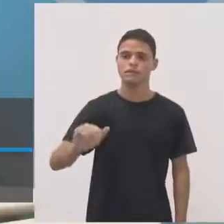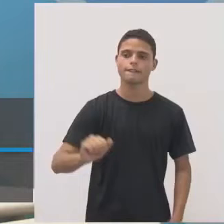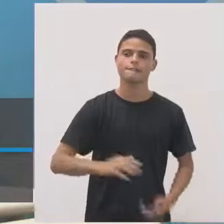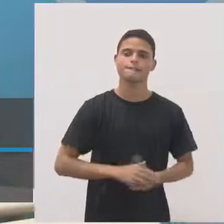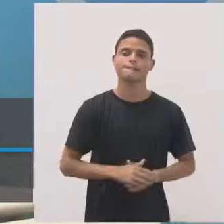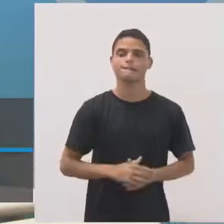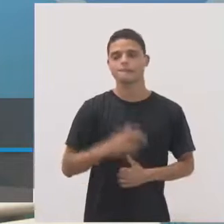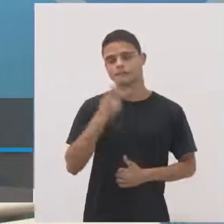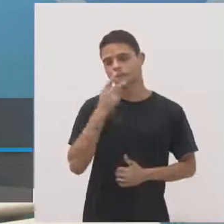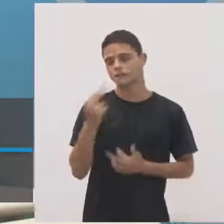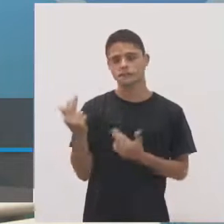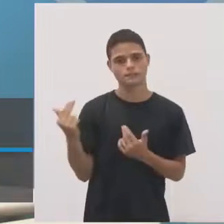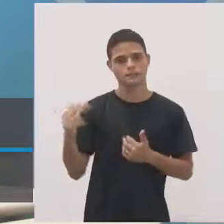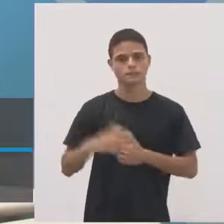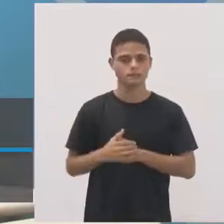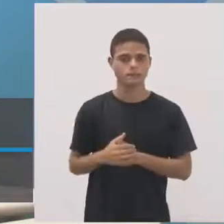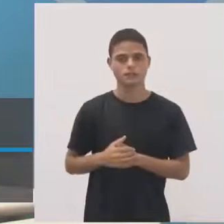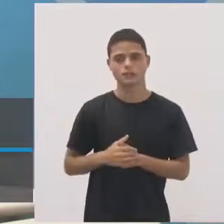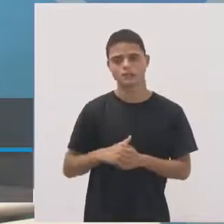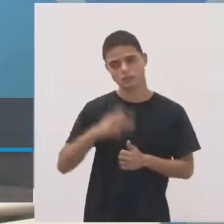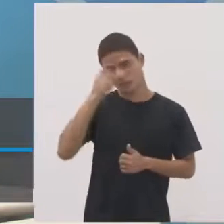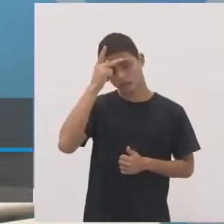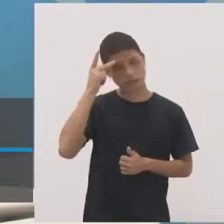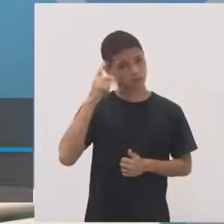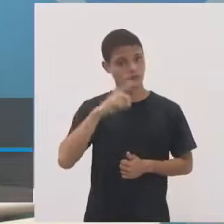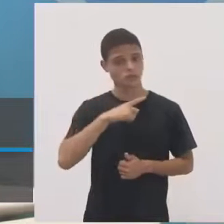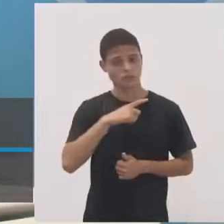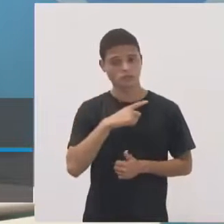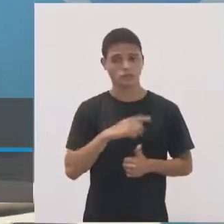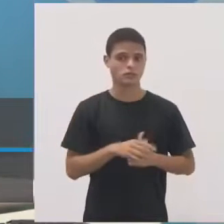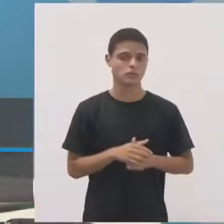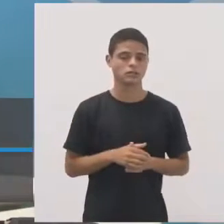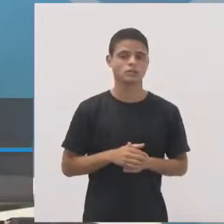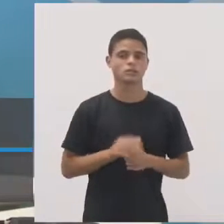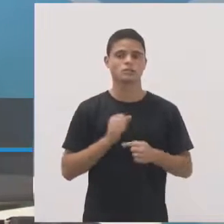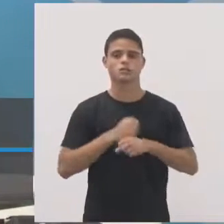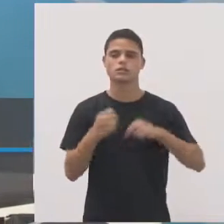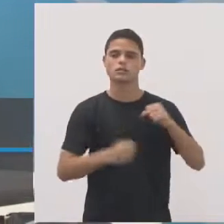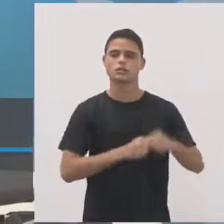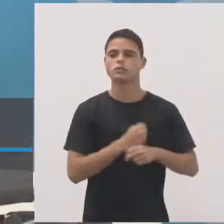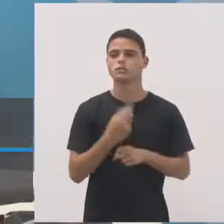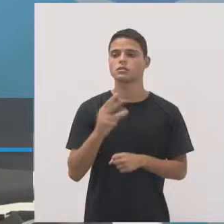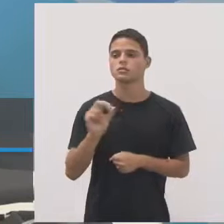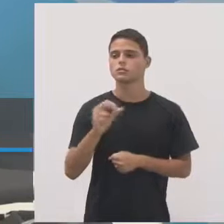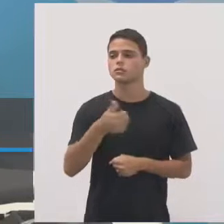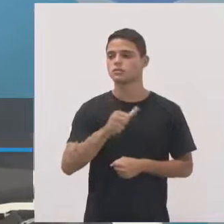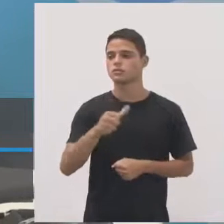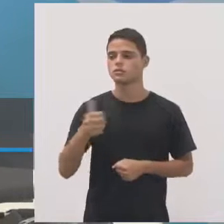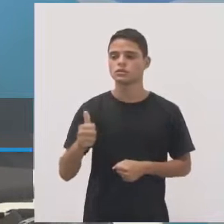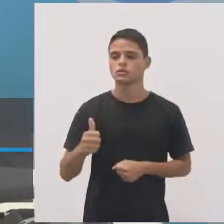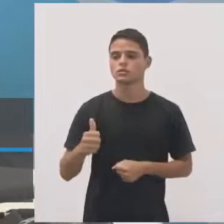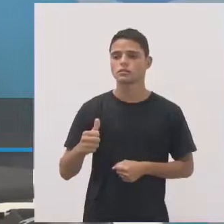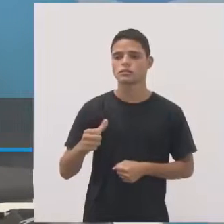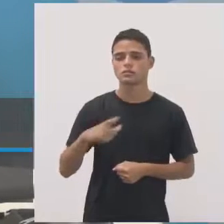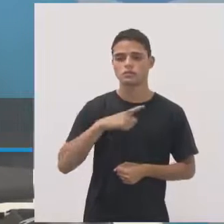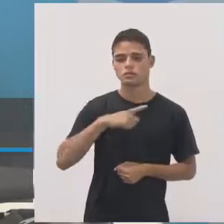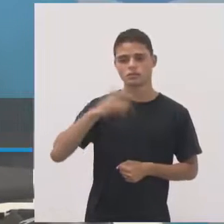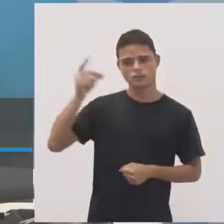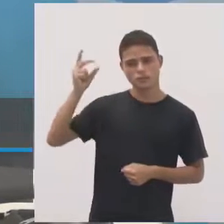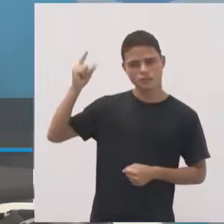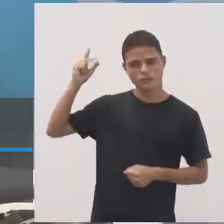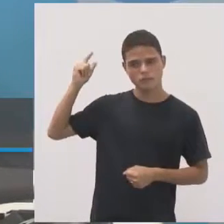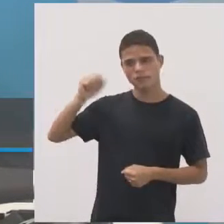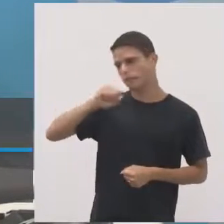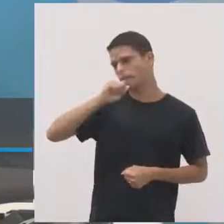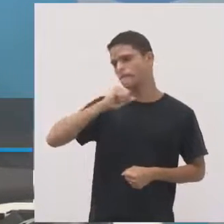falou exatamente isso, né? Que o pessoal que tem iOS tem, acho que é de 2011, o iOS que está lá, de 2011,